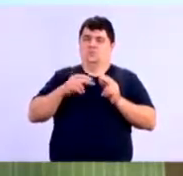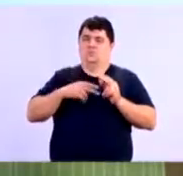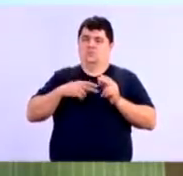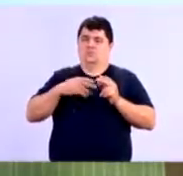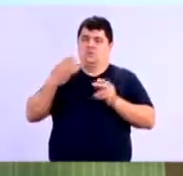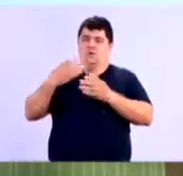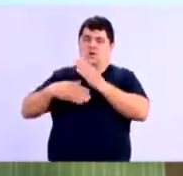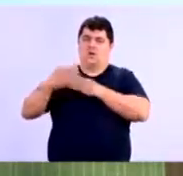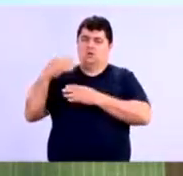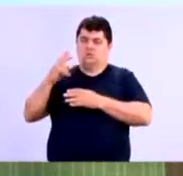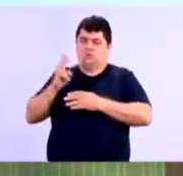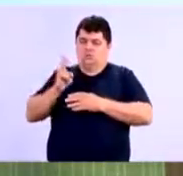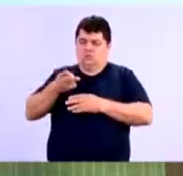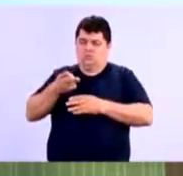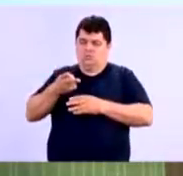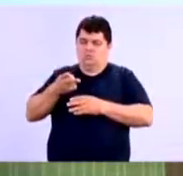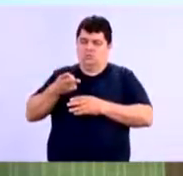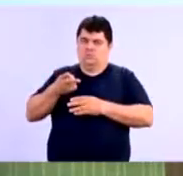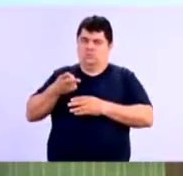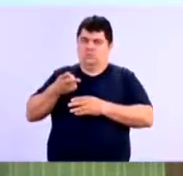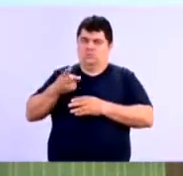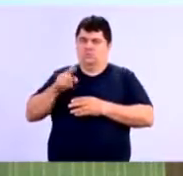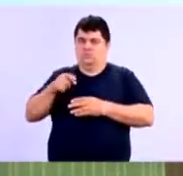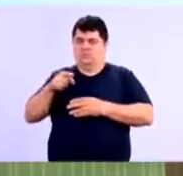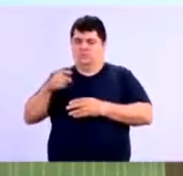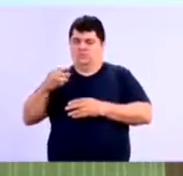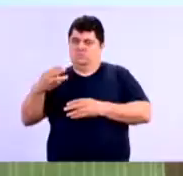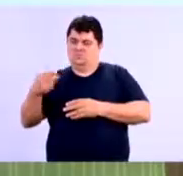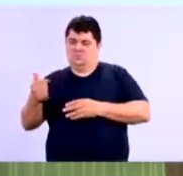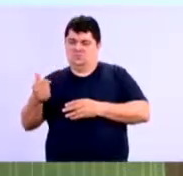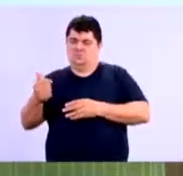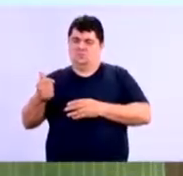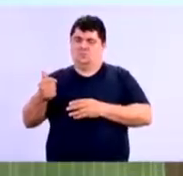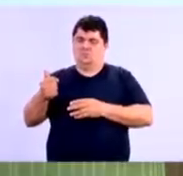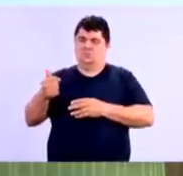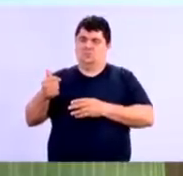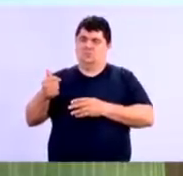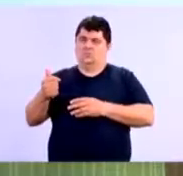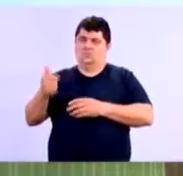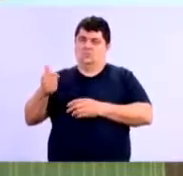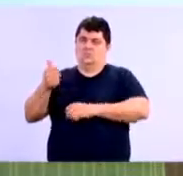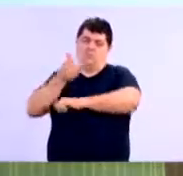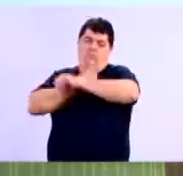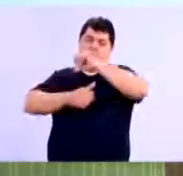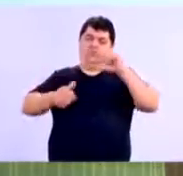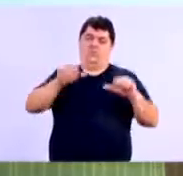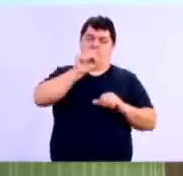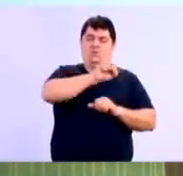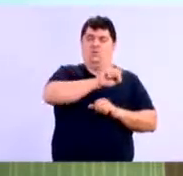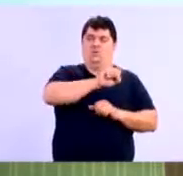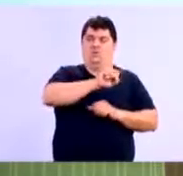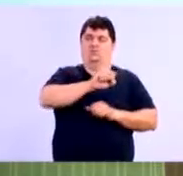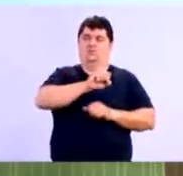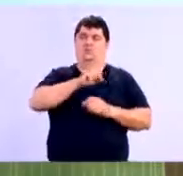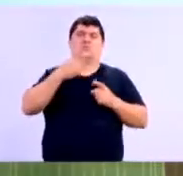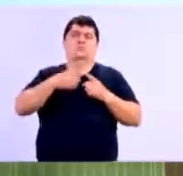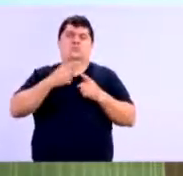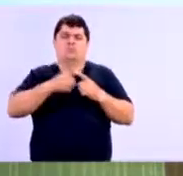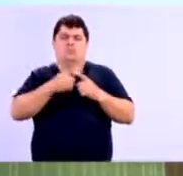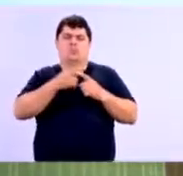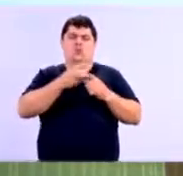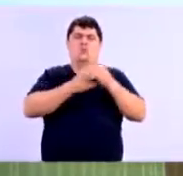de 2, né, 0,03, 2,31, uma coisa assim, foi para 8. Aí a gente vai começar a desenvolver o porquê que